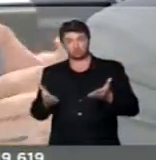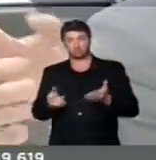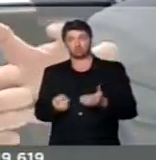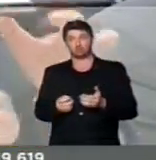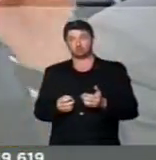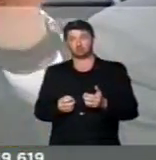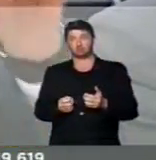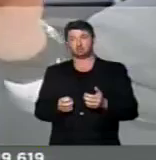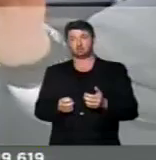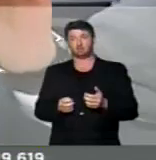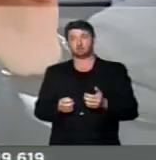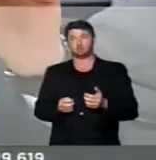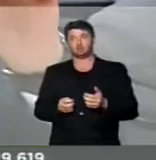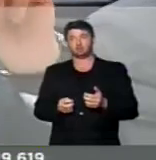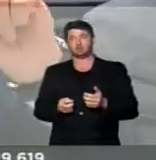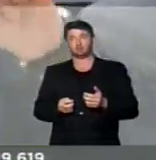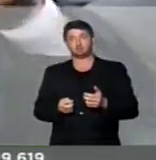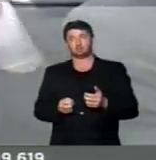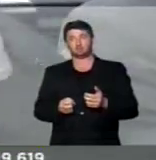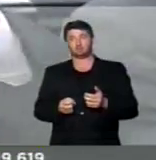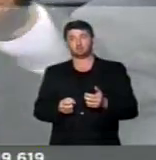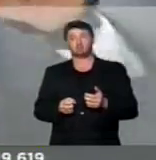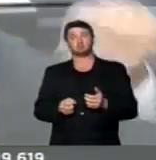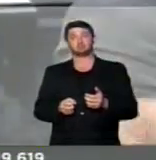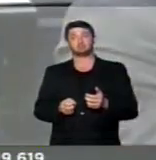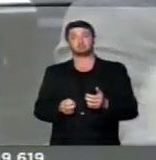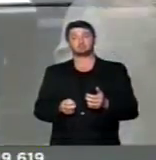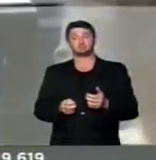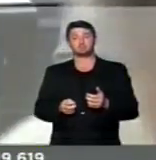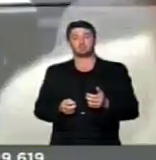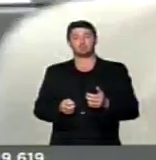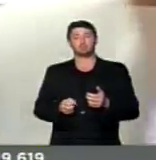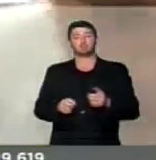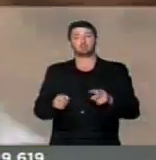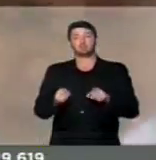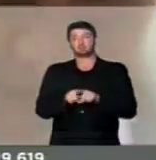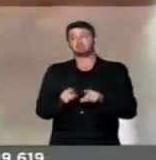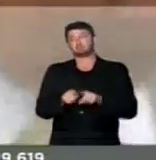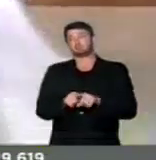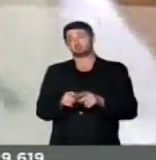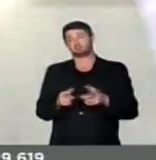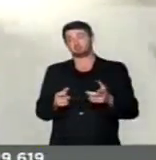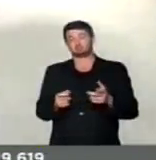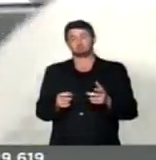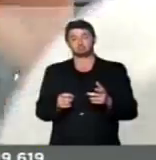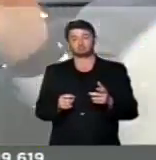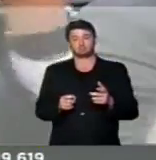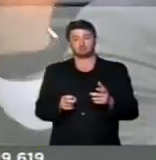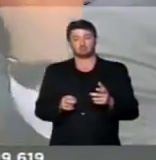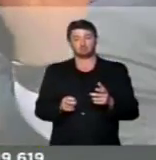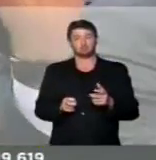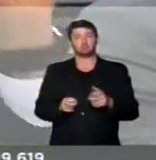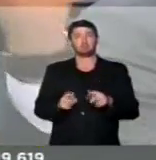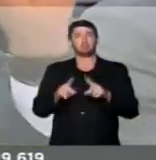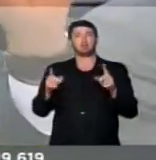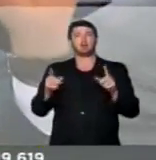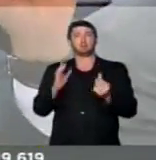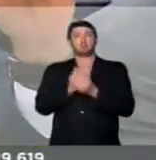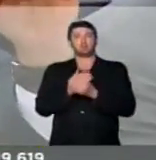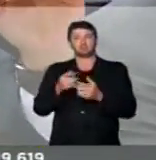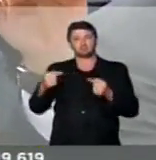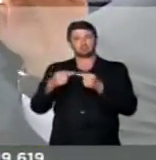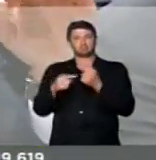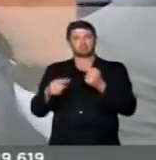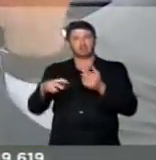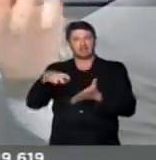é recepcionado a partir da República. Igual ao processo americano, onde não é um processo criminal,